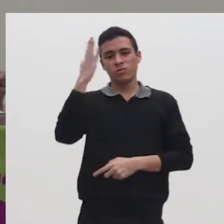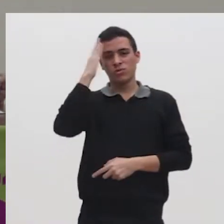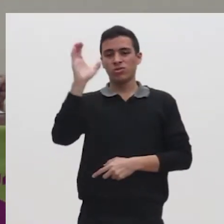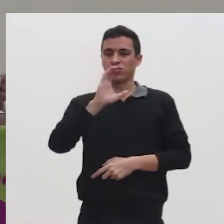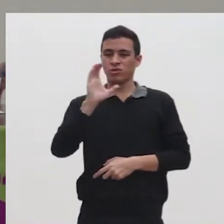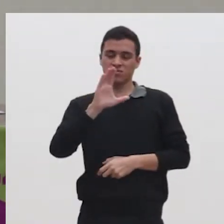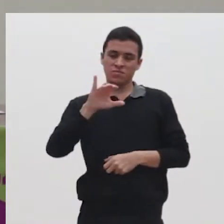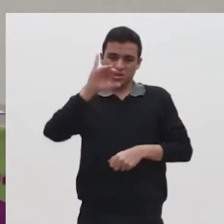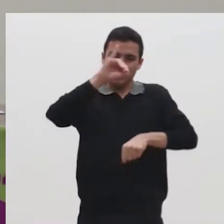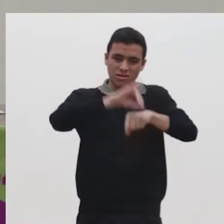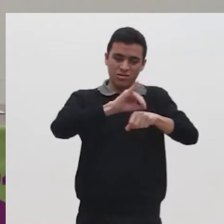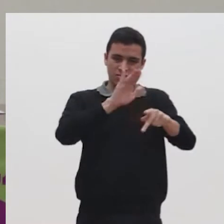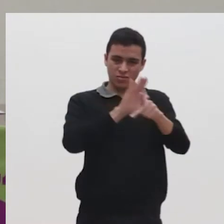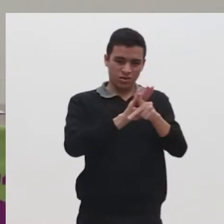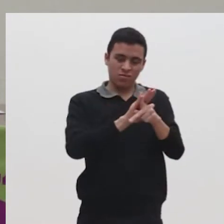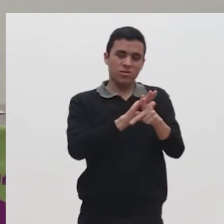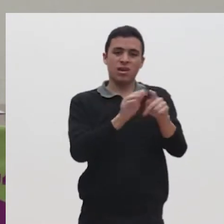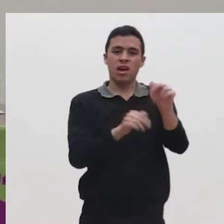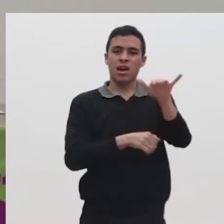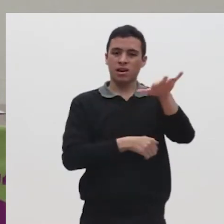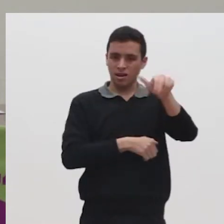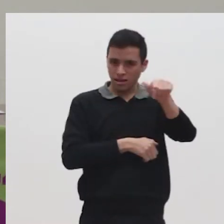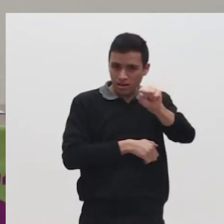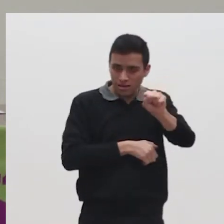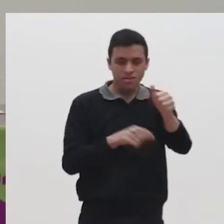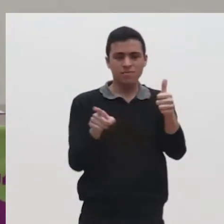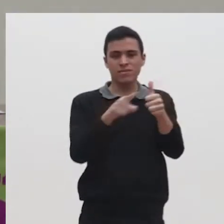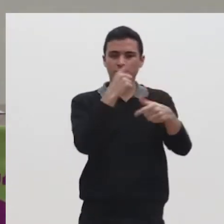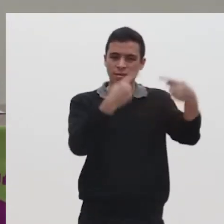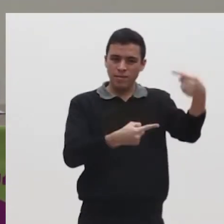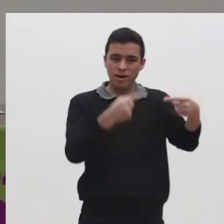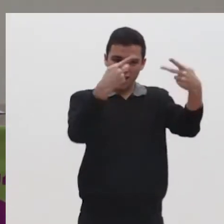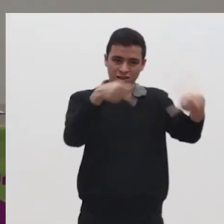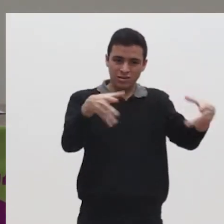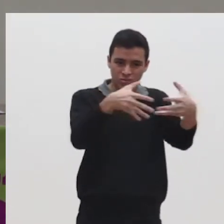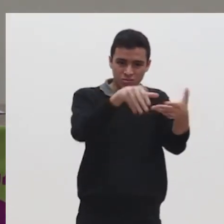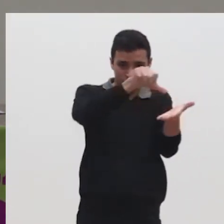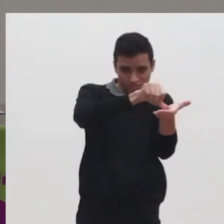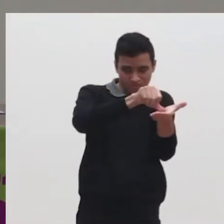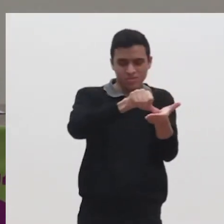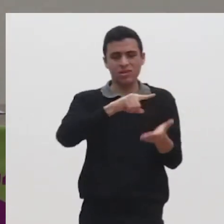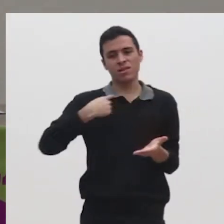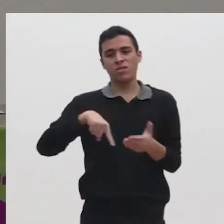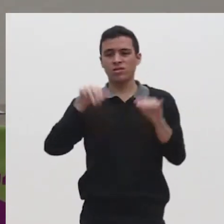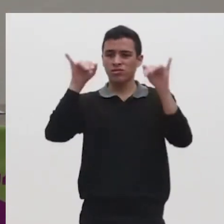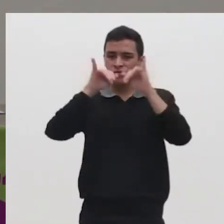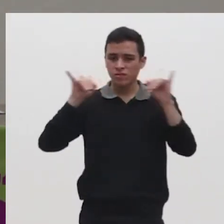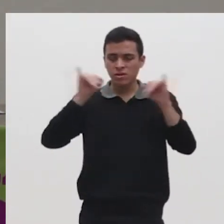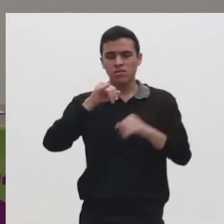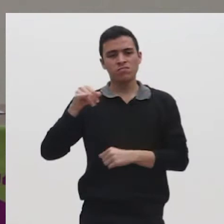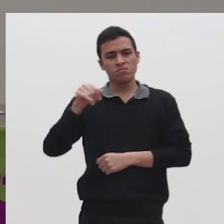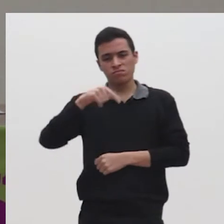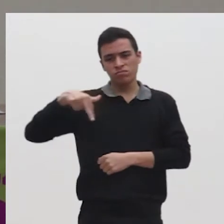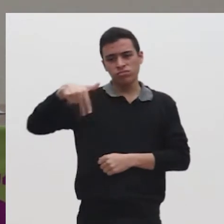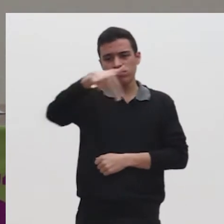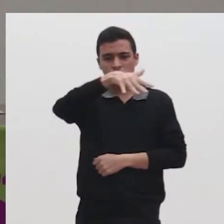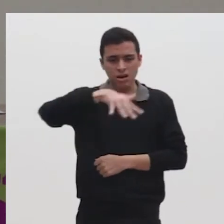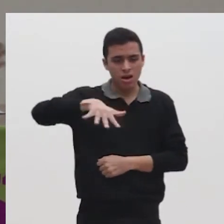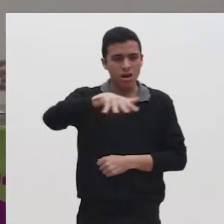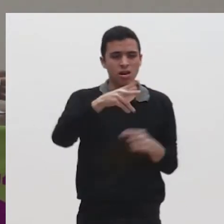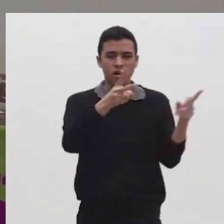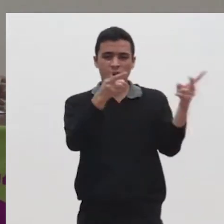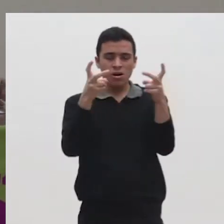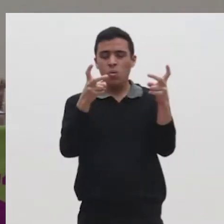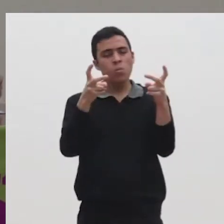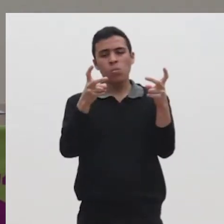no setor de Ciências Agrárias, o primeiro debate aqui nas Ciências Agrárias. Sabem que na nossa campanha, quando a gente tem andado aqui, dentro desse campus, eu